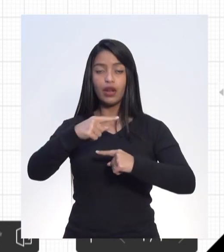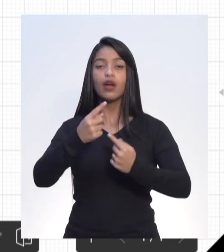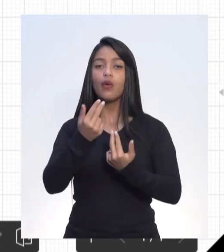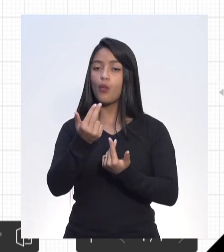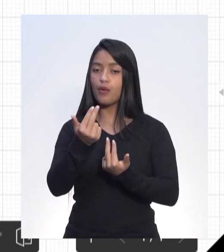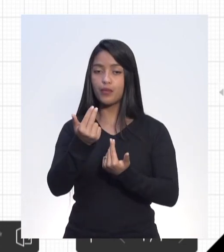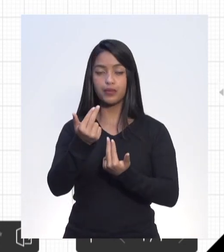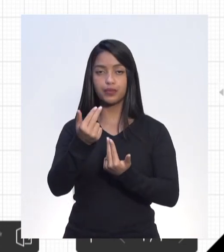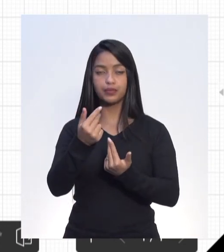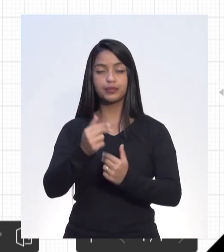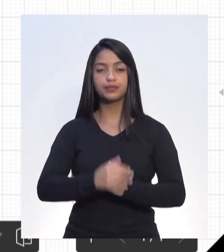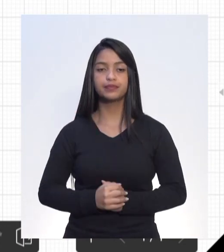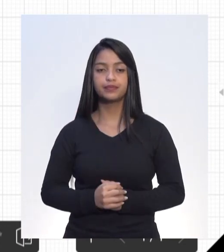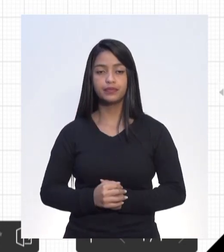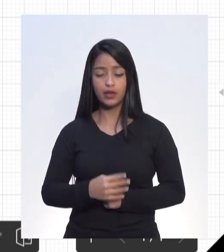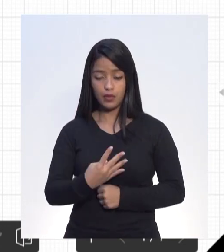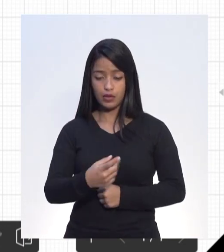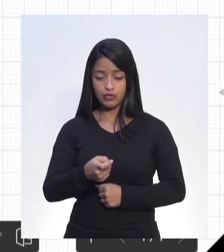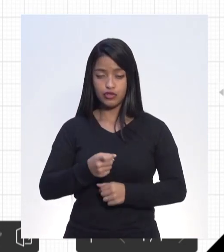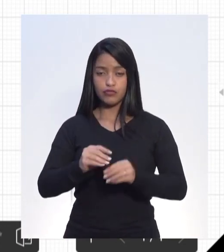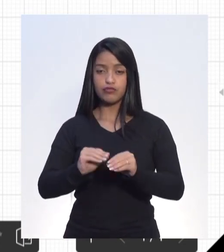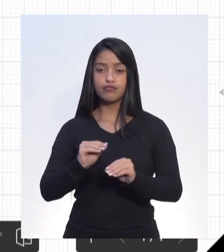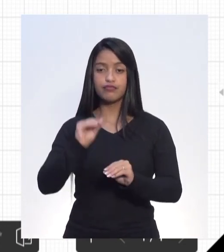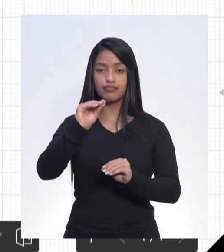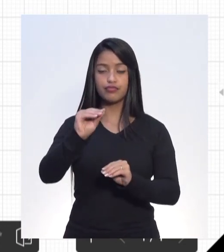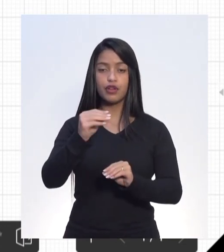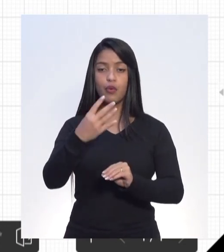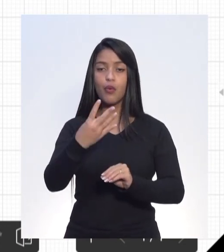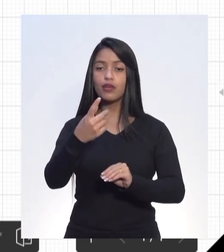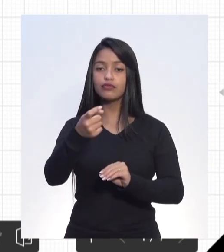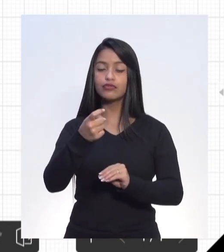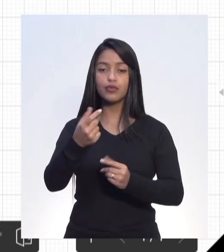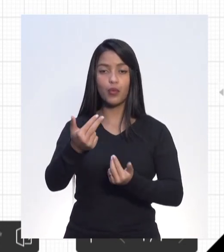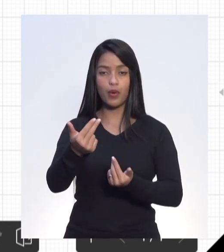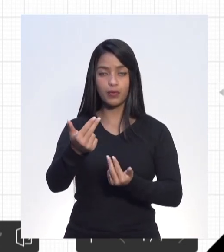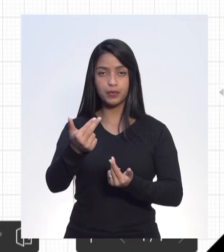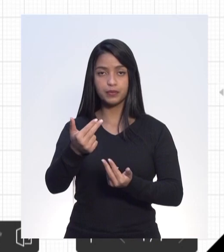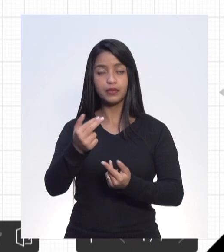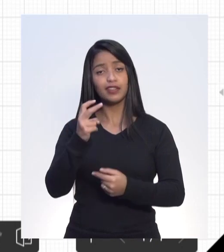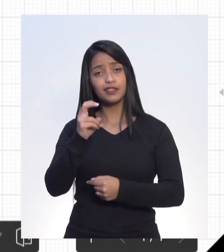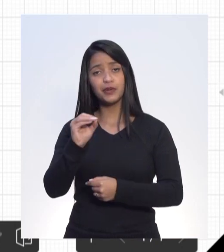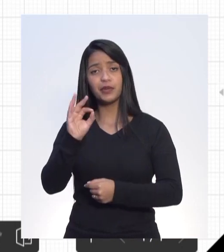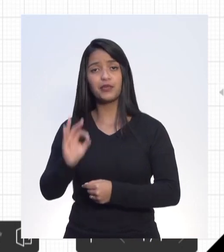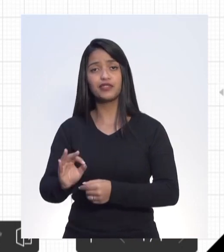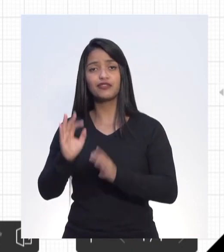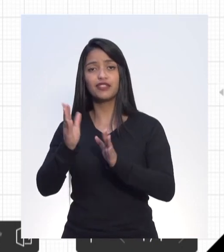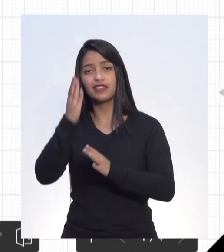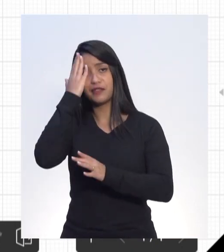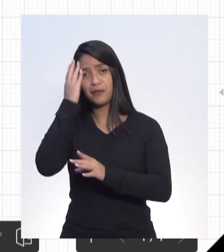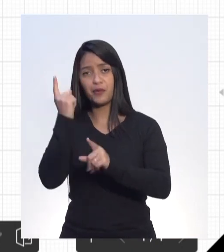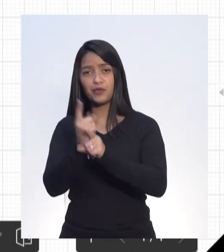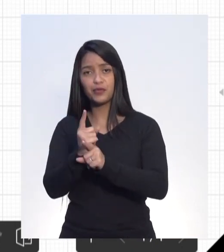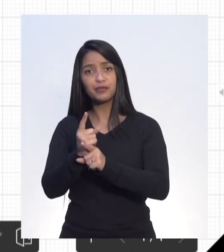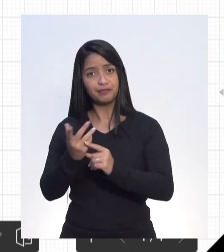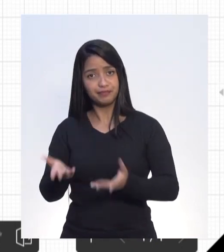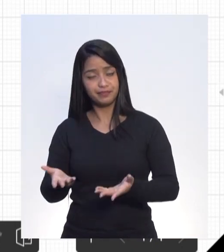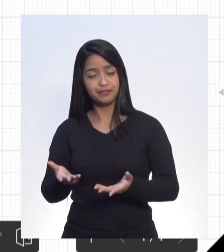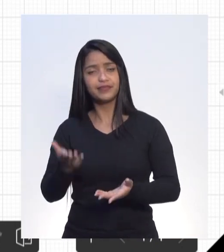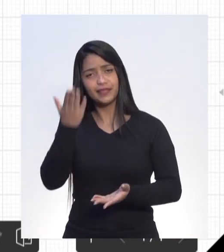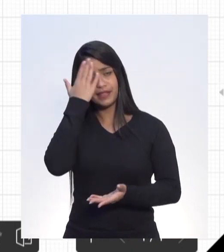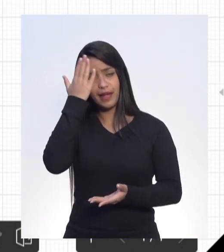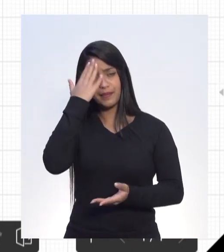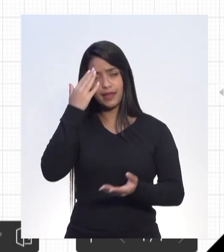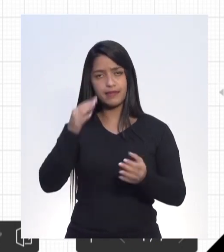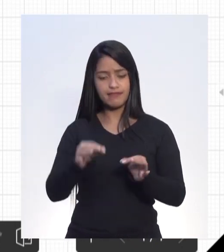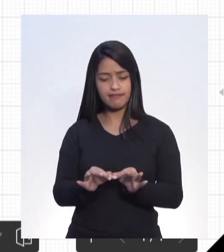essa medida. Então, a gente já sabe 50% parte aí do problema. Ora, eu sei que eu tenho 4x